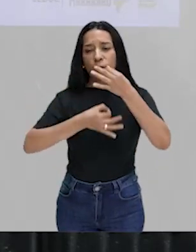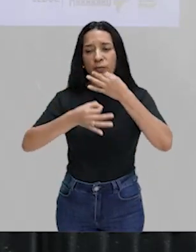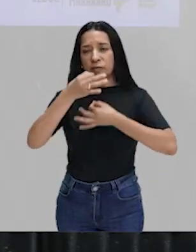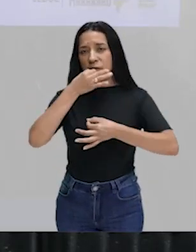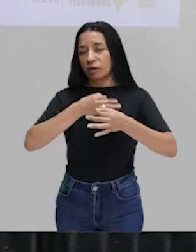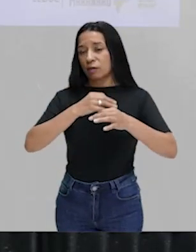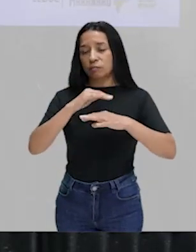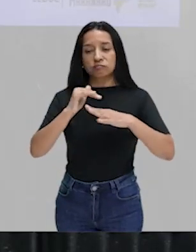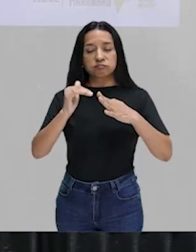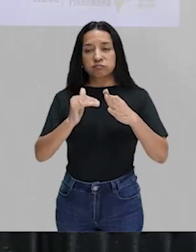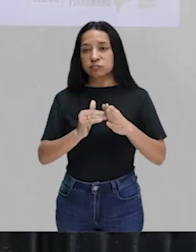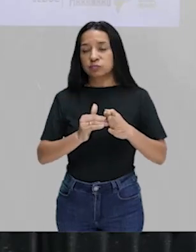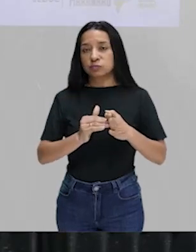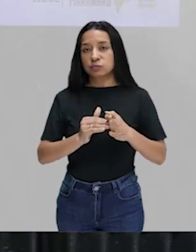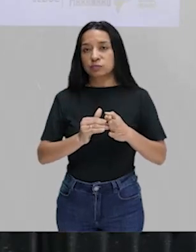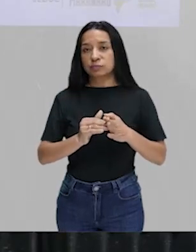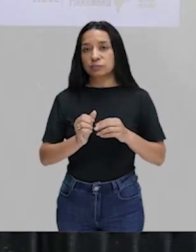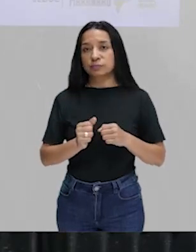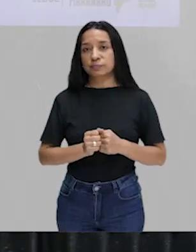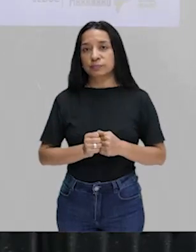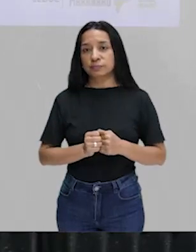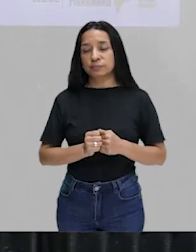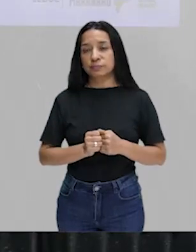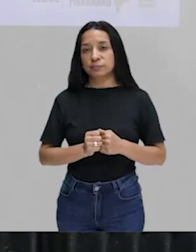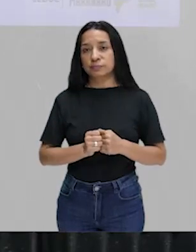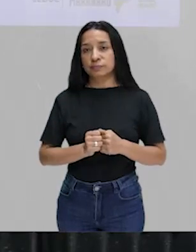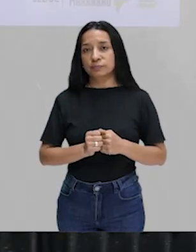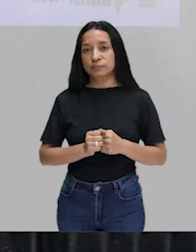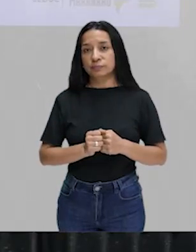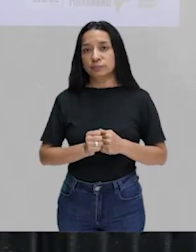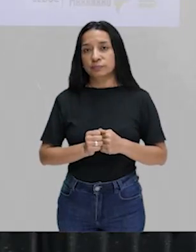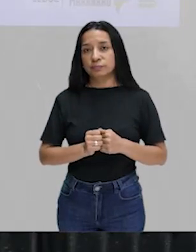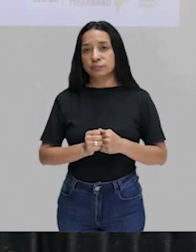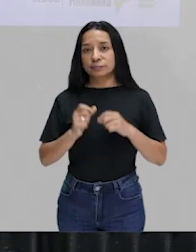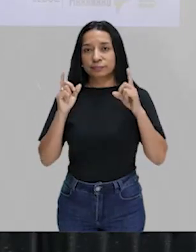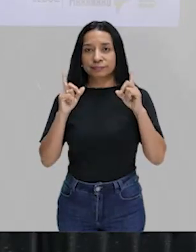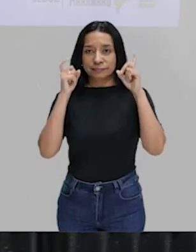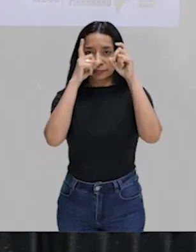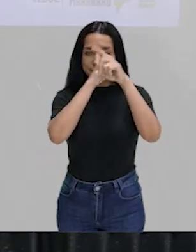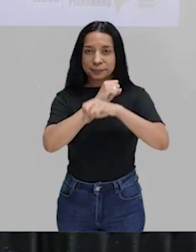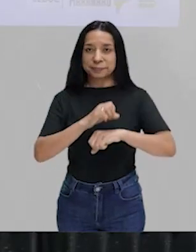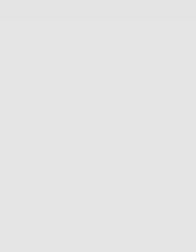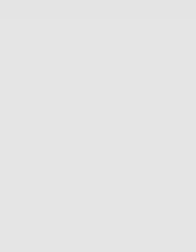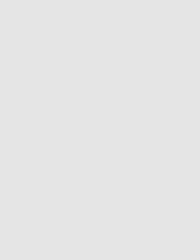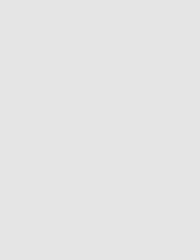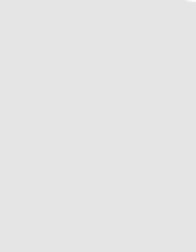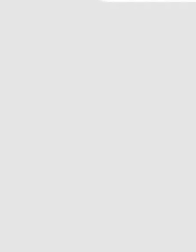devemos por causa dessa democracia. Compliquei?